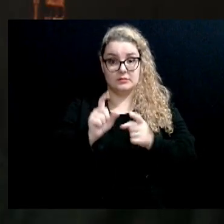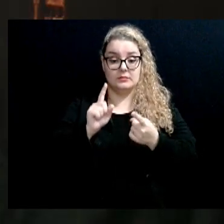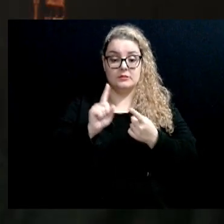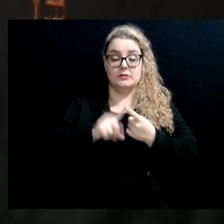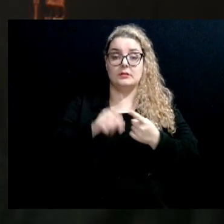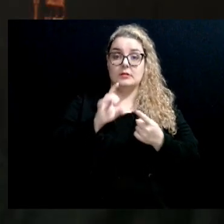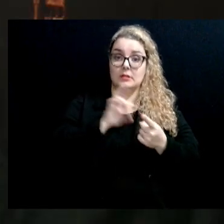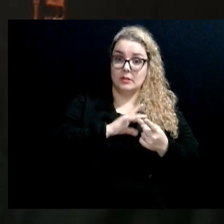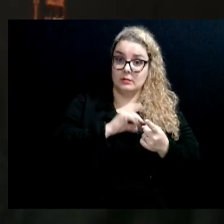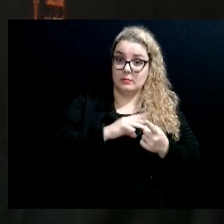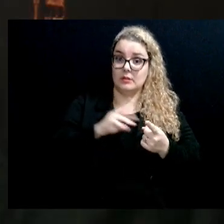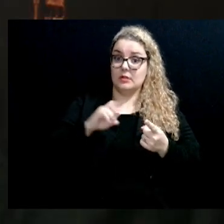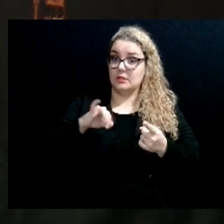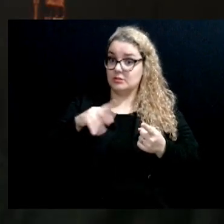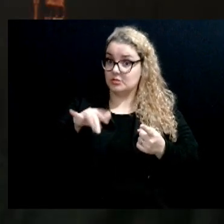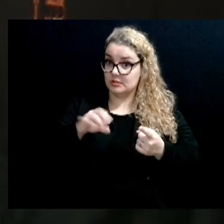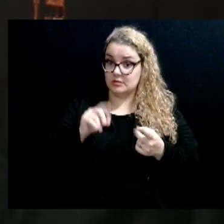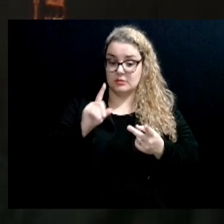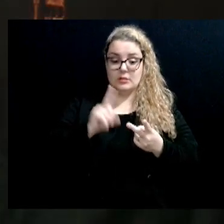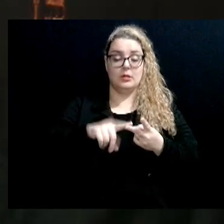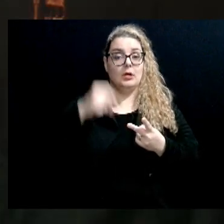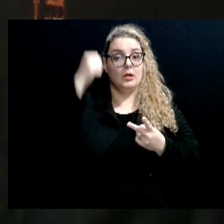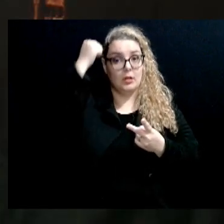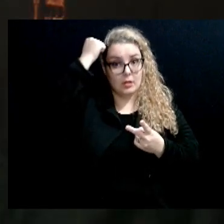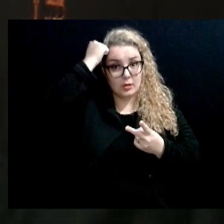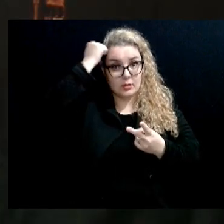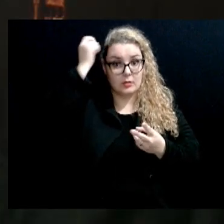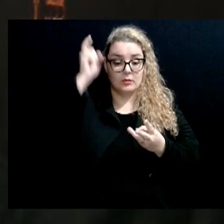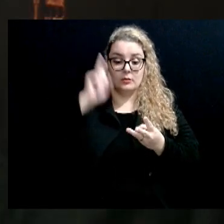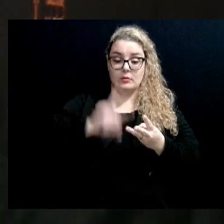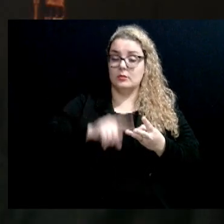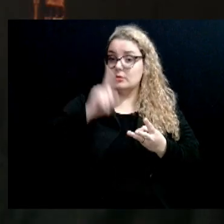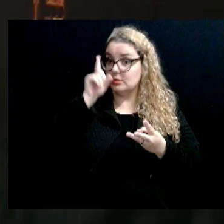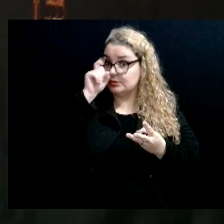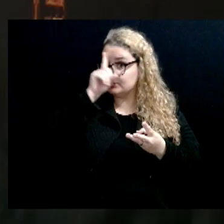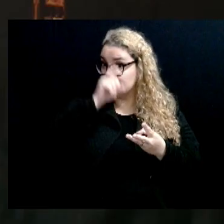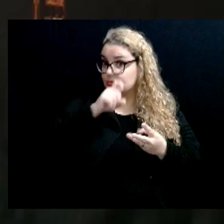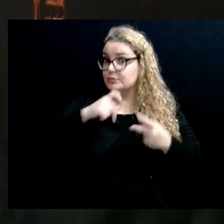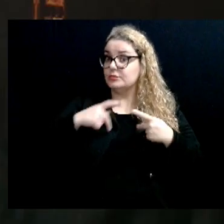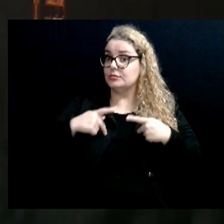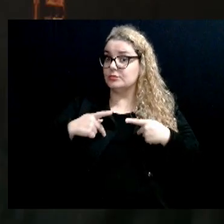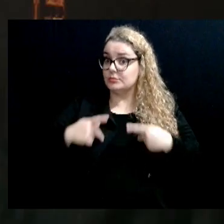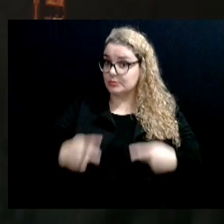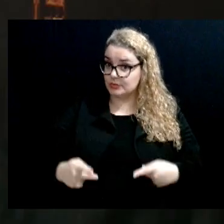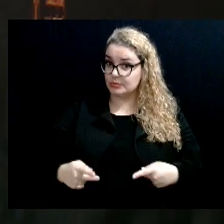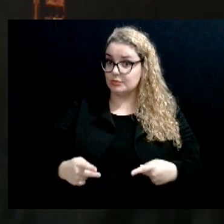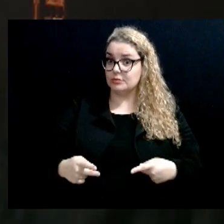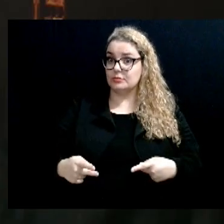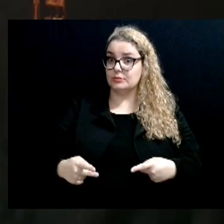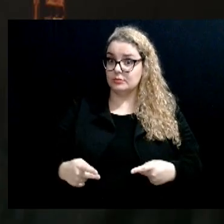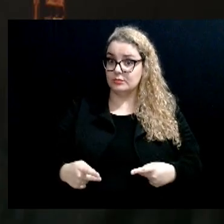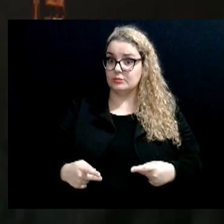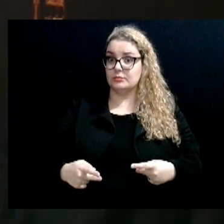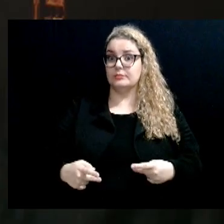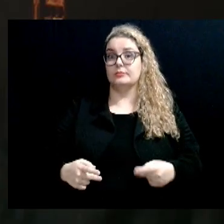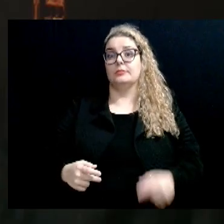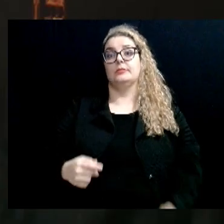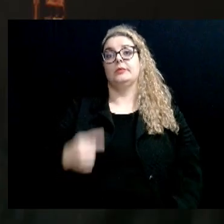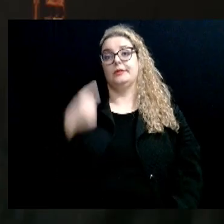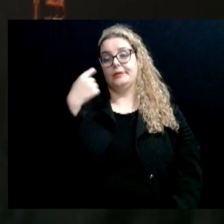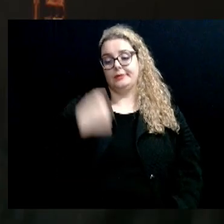rejeição, culpa, dificuldade de se posicionar e a autoanulação. Vamos